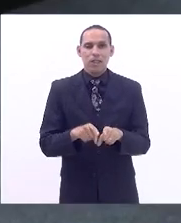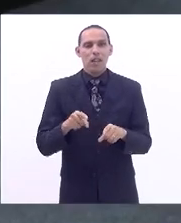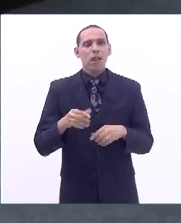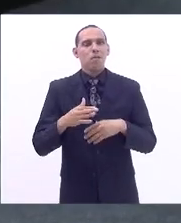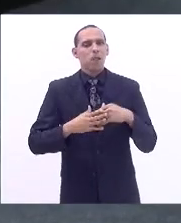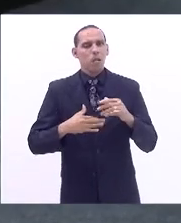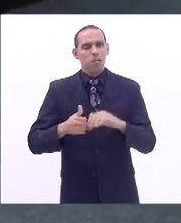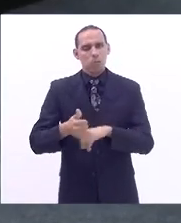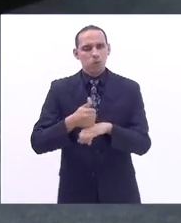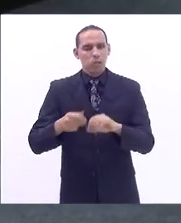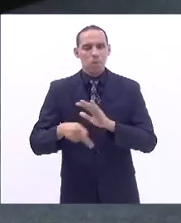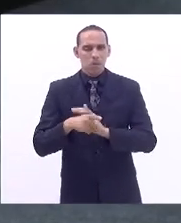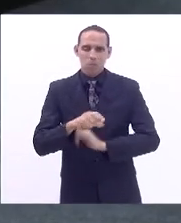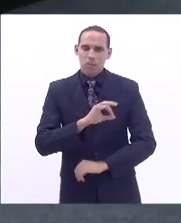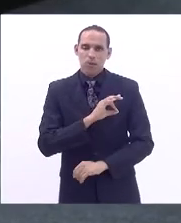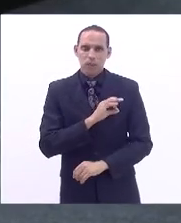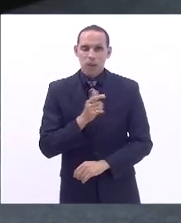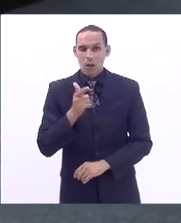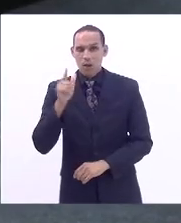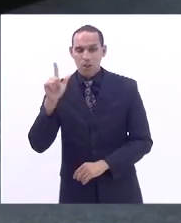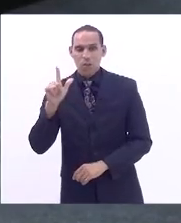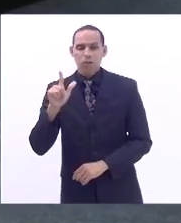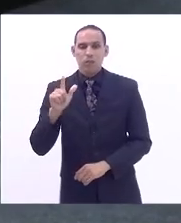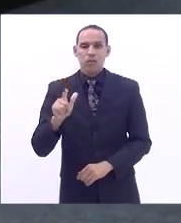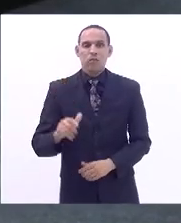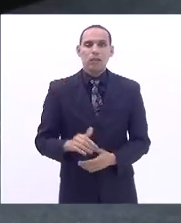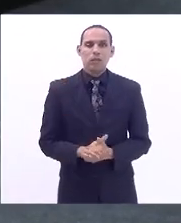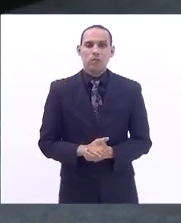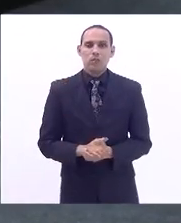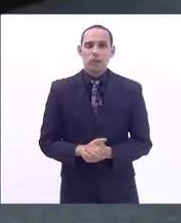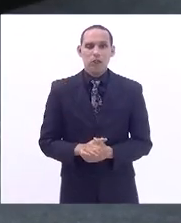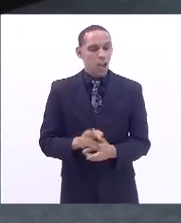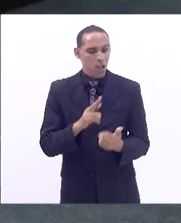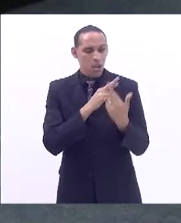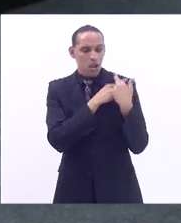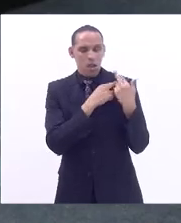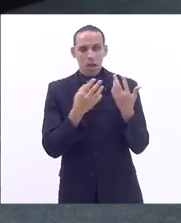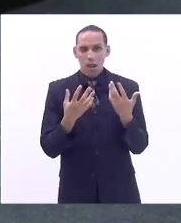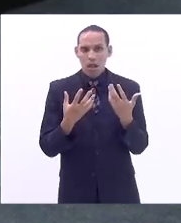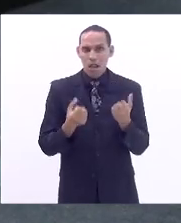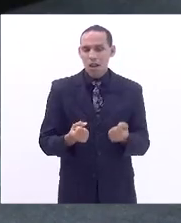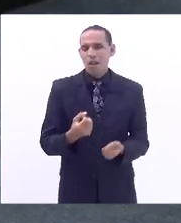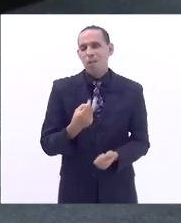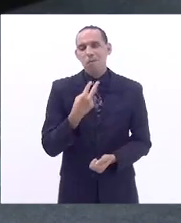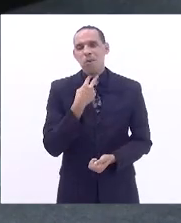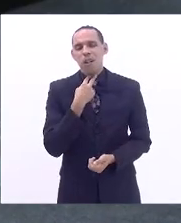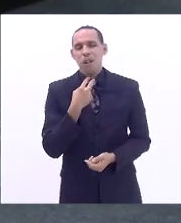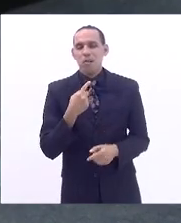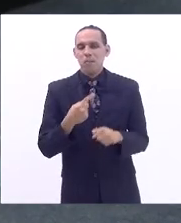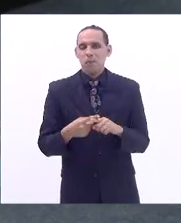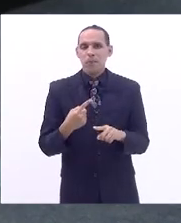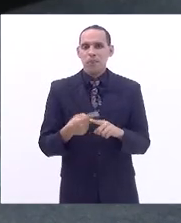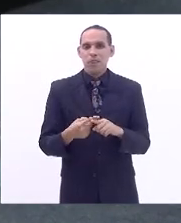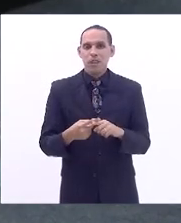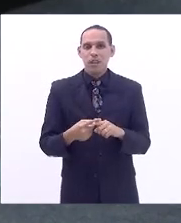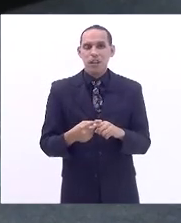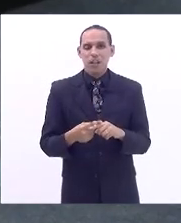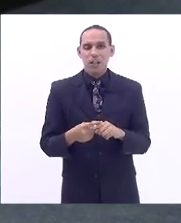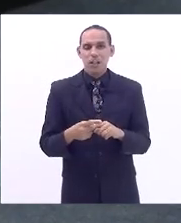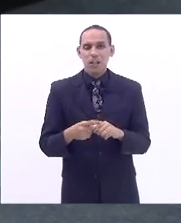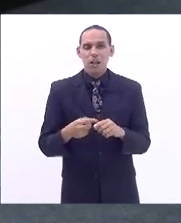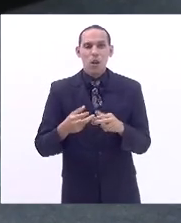profissionais da Polícia Civil não podem ser responsabilizados por casos que também não são